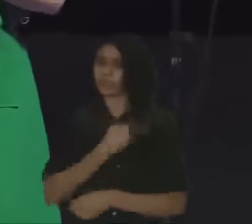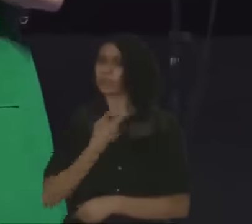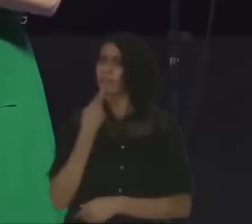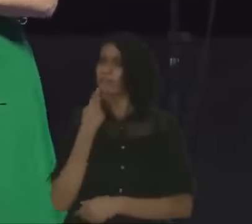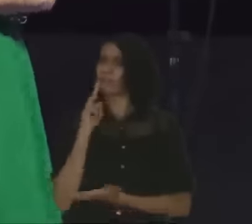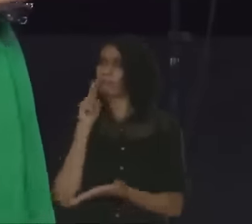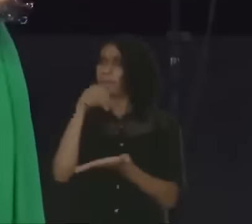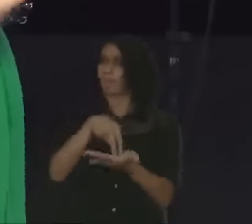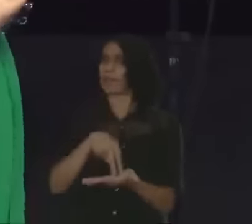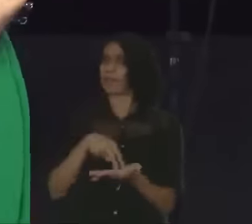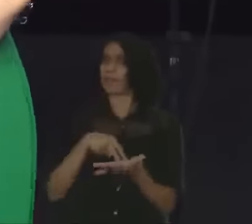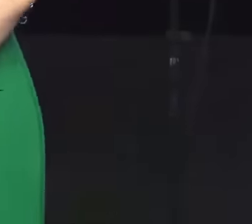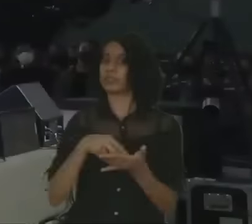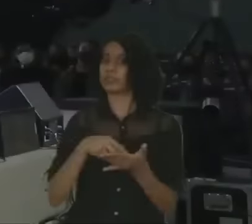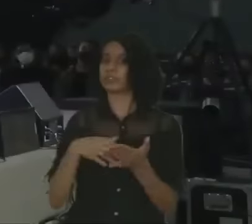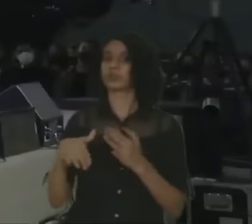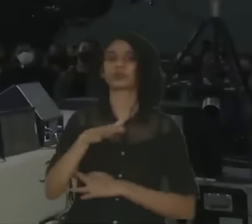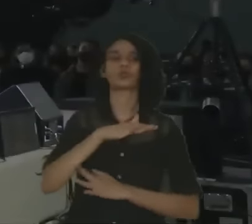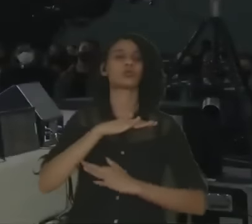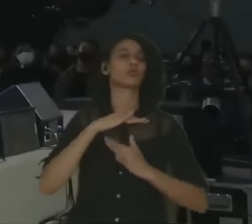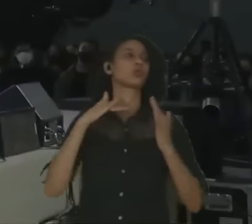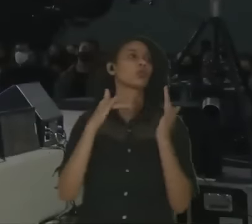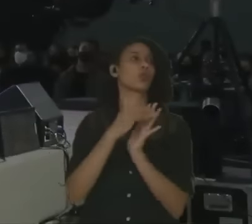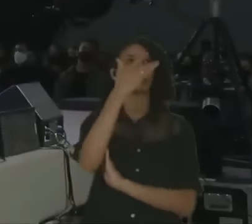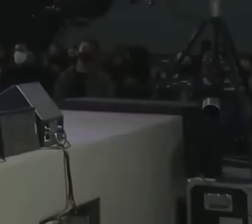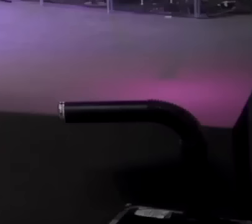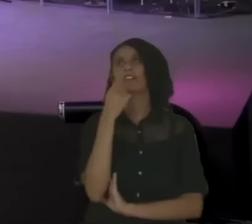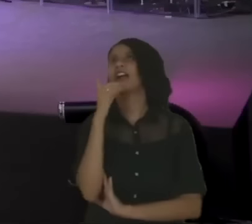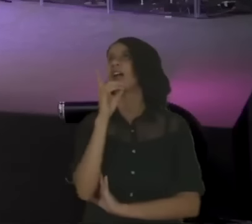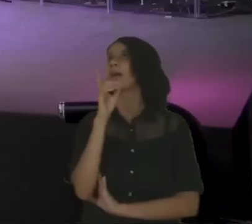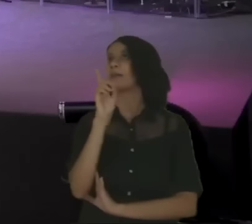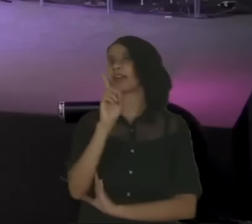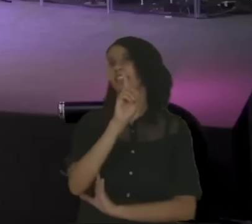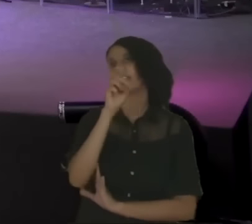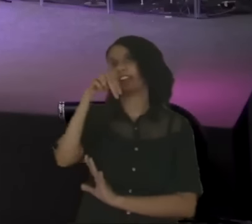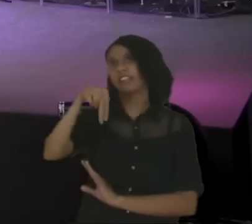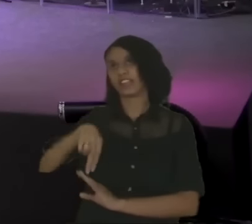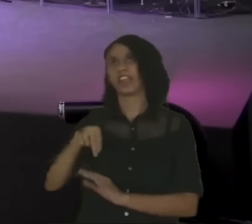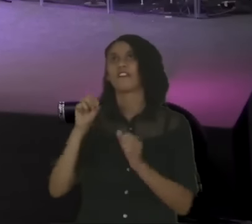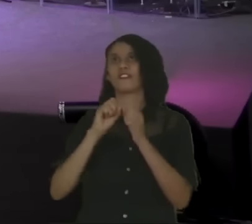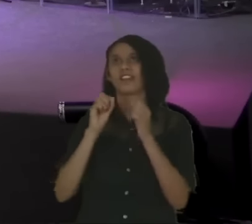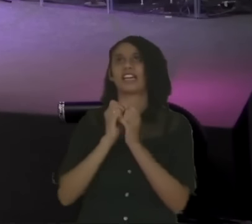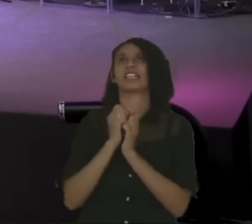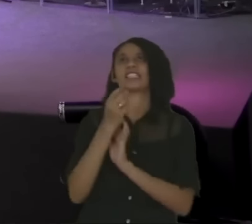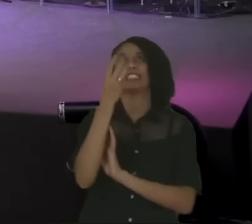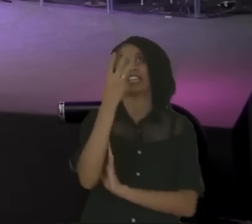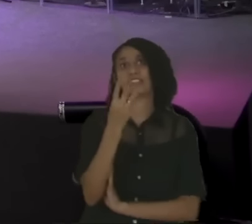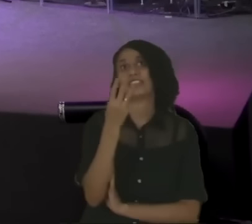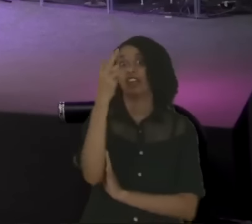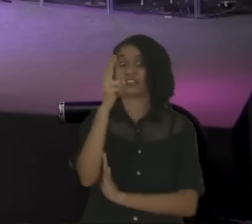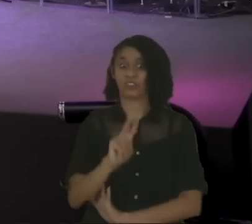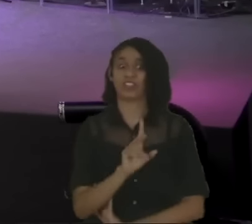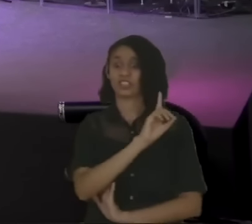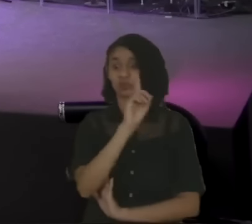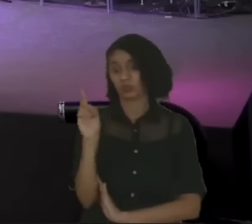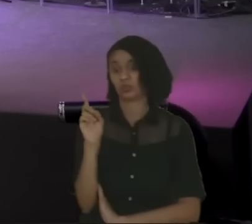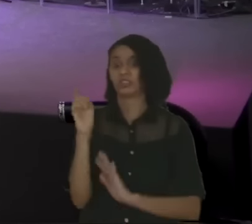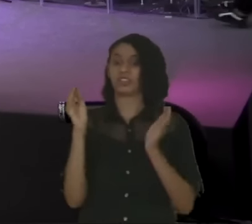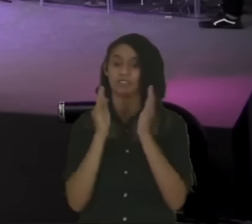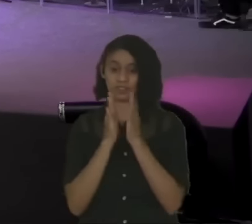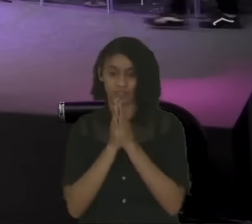permanência todo mundo quer falar de Daniel que orava três vezes ao dia que jejuava né é não gente